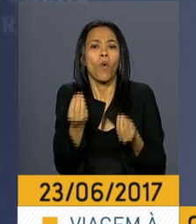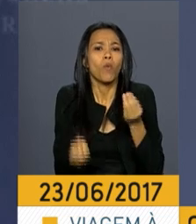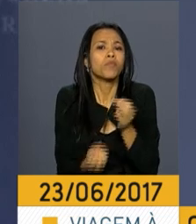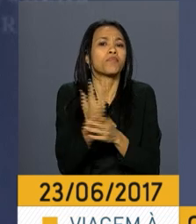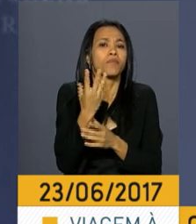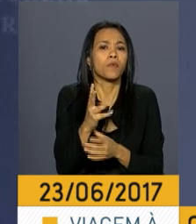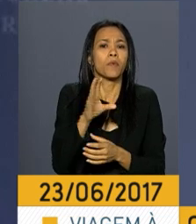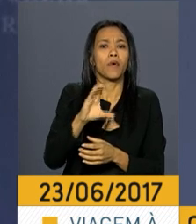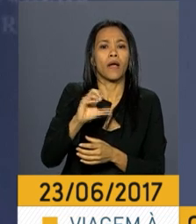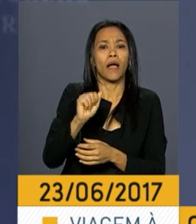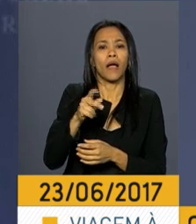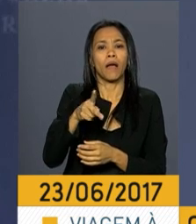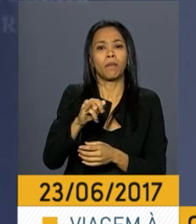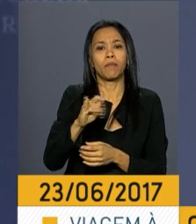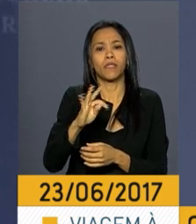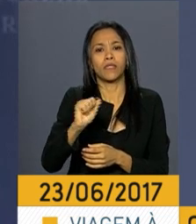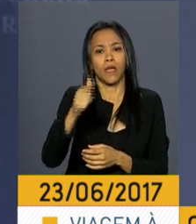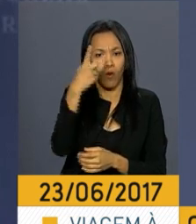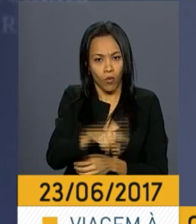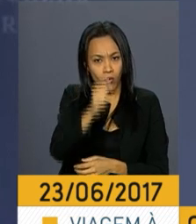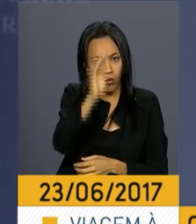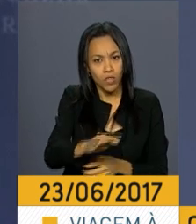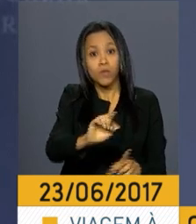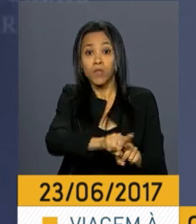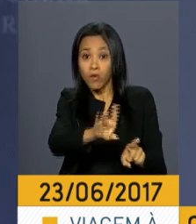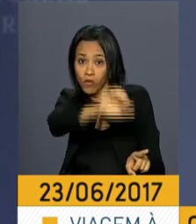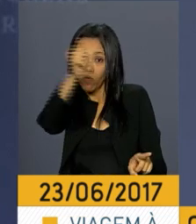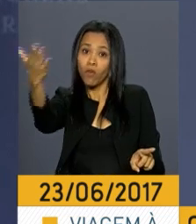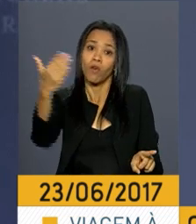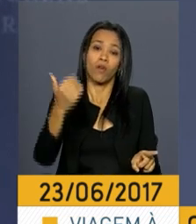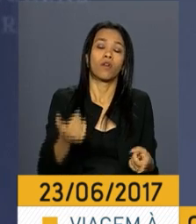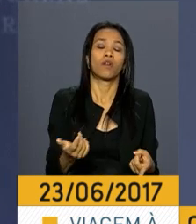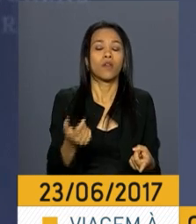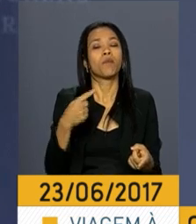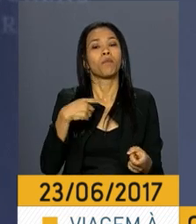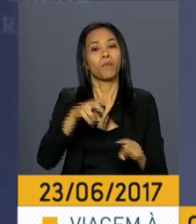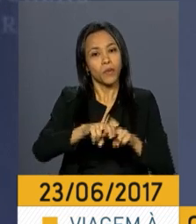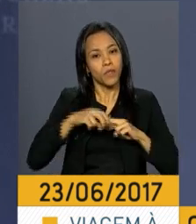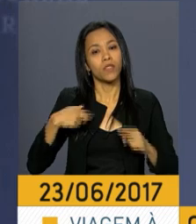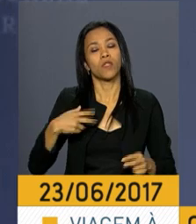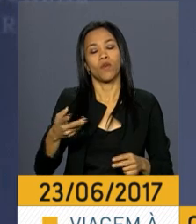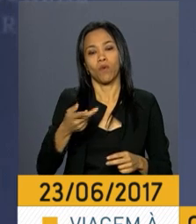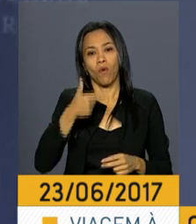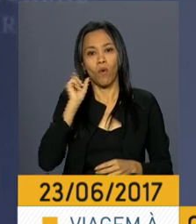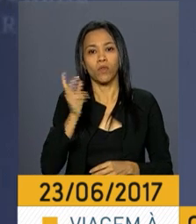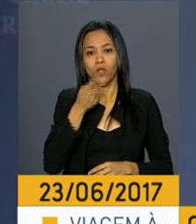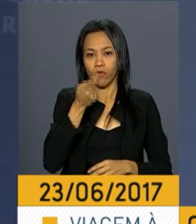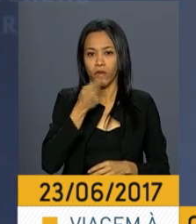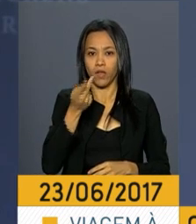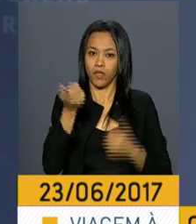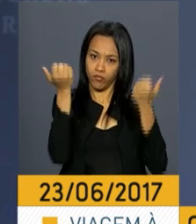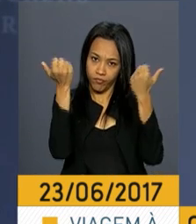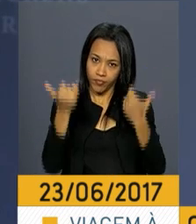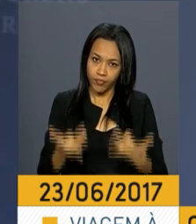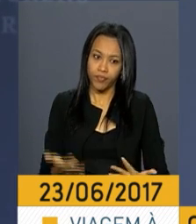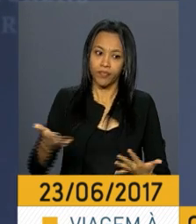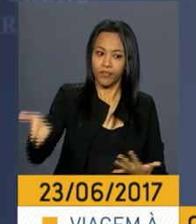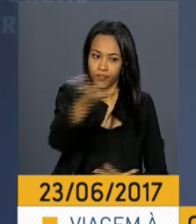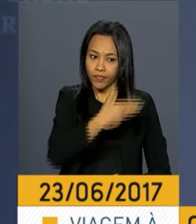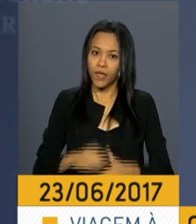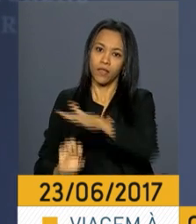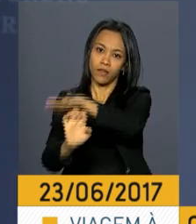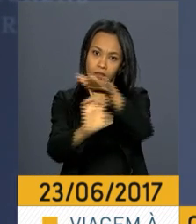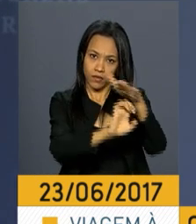ou capital estrangeiro, e, portanto, eu reafirmei estas ideias no dia de ontem aos senhores investidores,